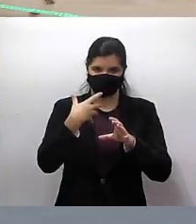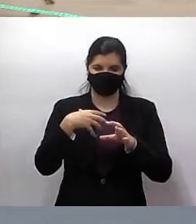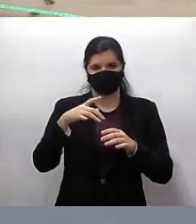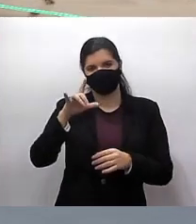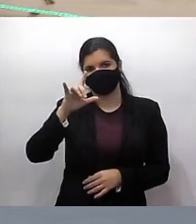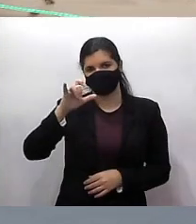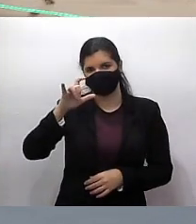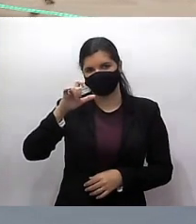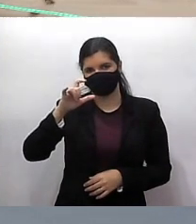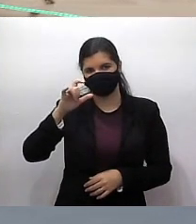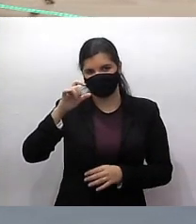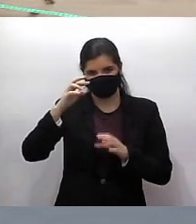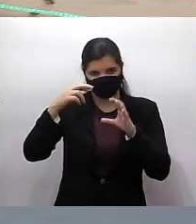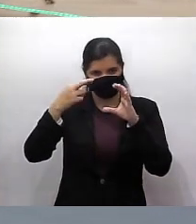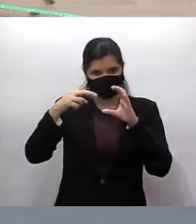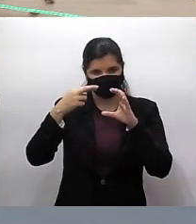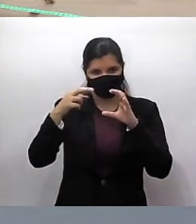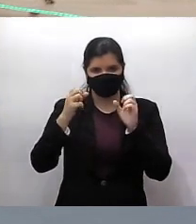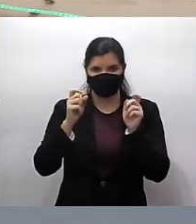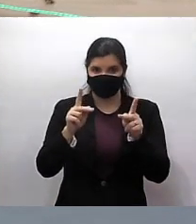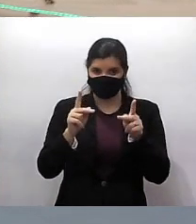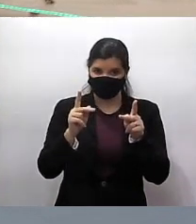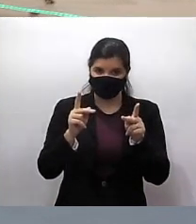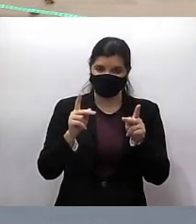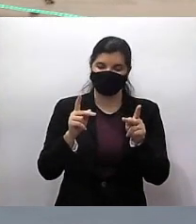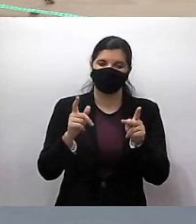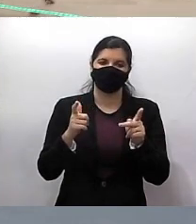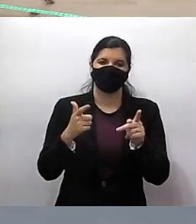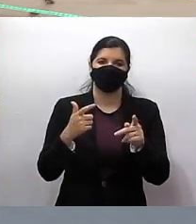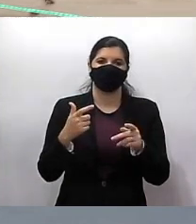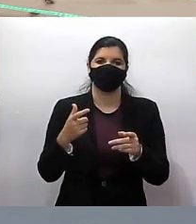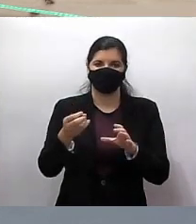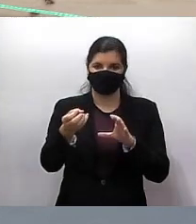no Instagram, Robertão da Transmissão, tudo junto, sem acento.